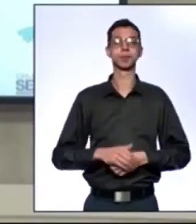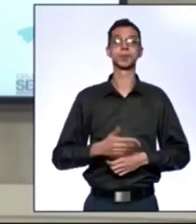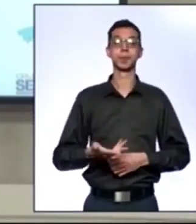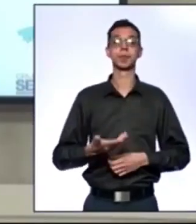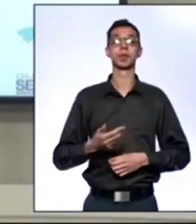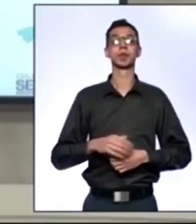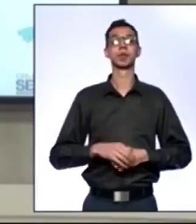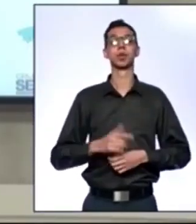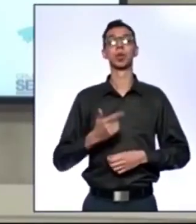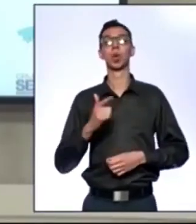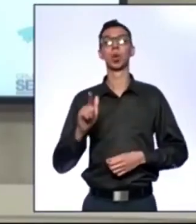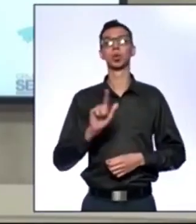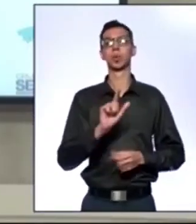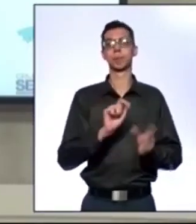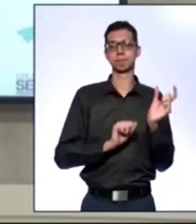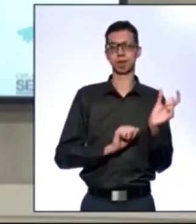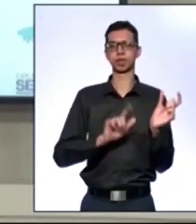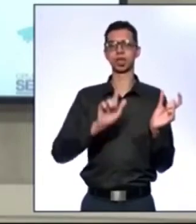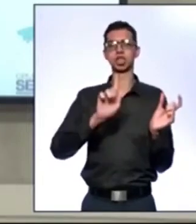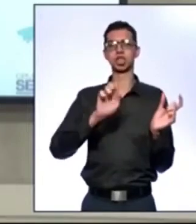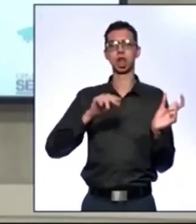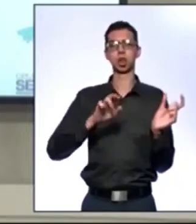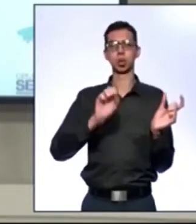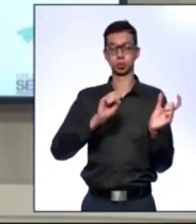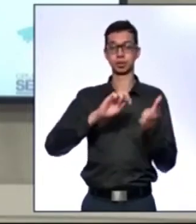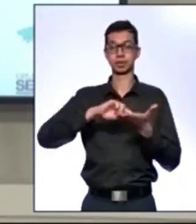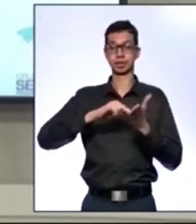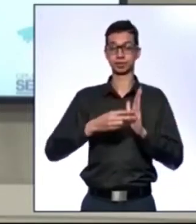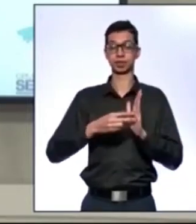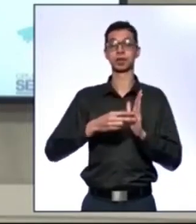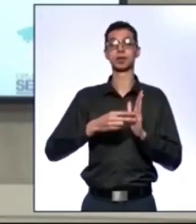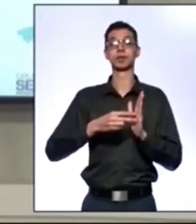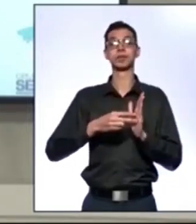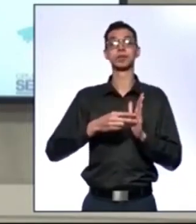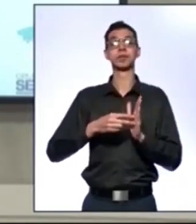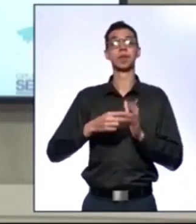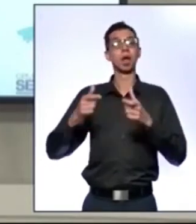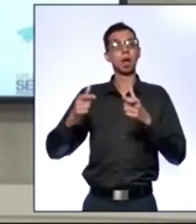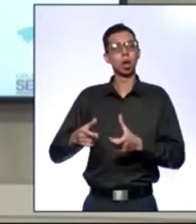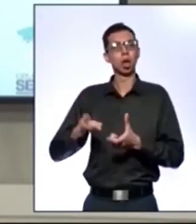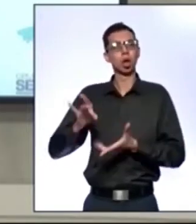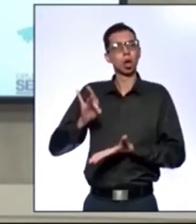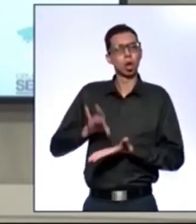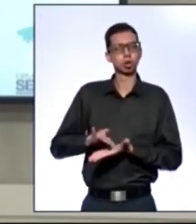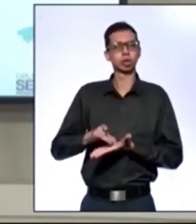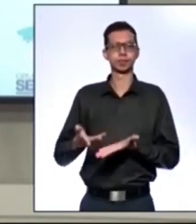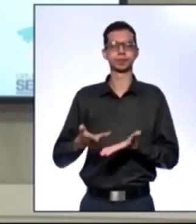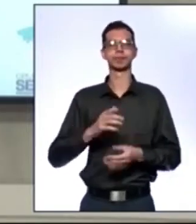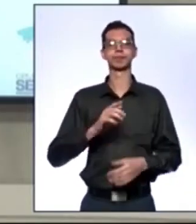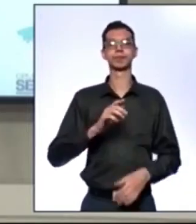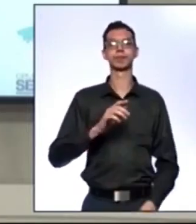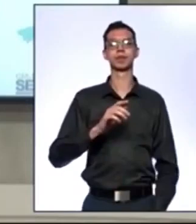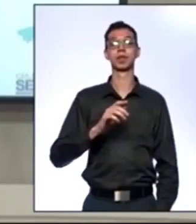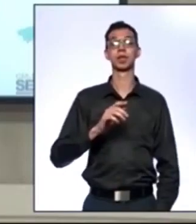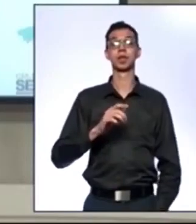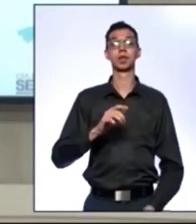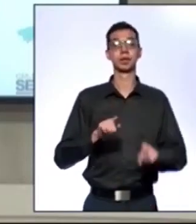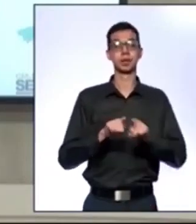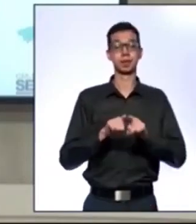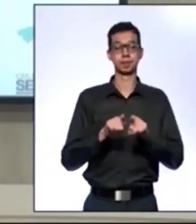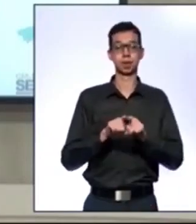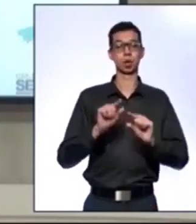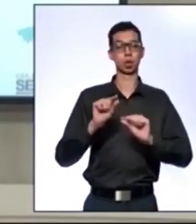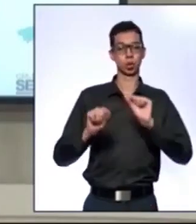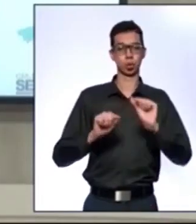dizer genus, origem. Anti, contrário. Então não é meu. Um antígeno é algo que não é meu.